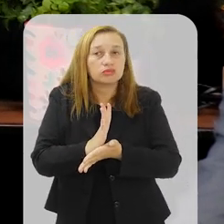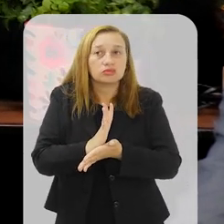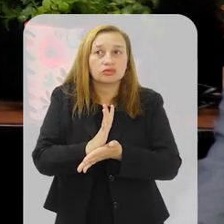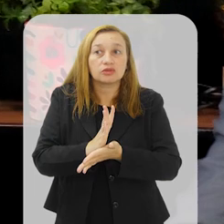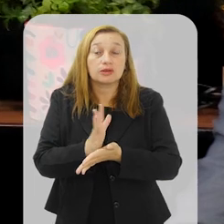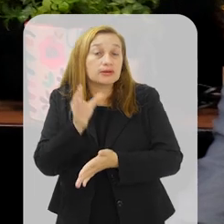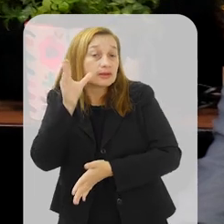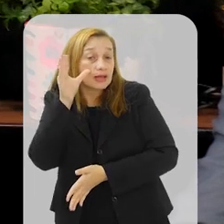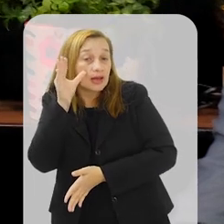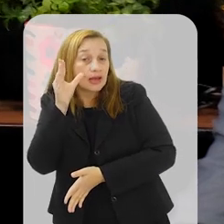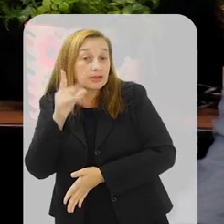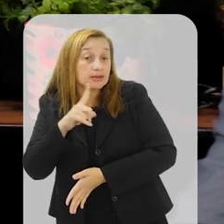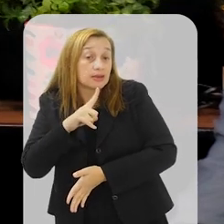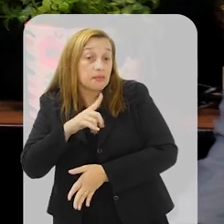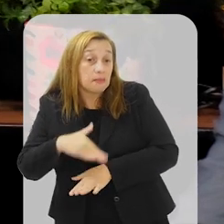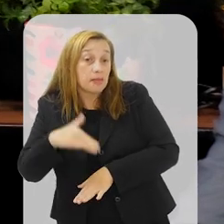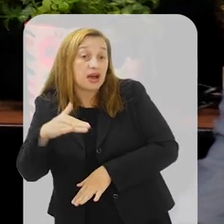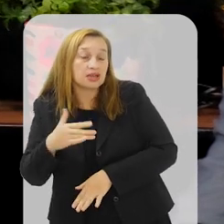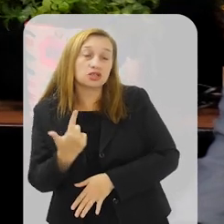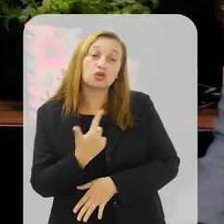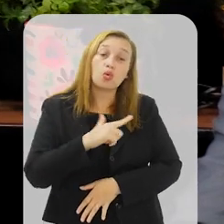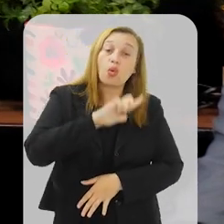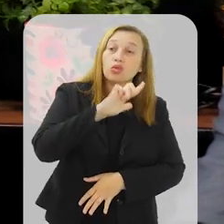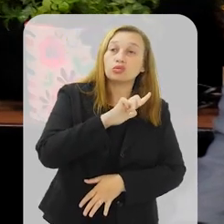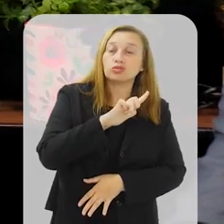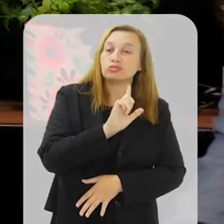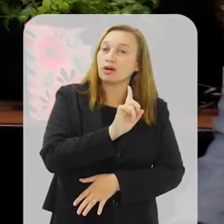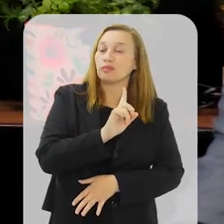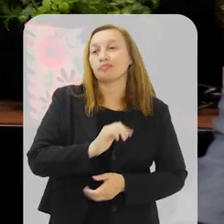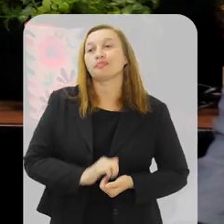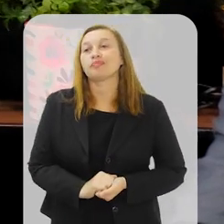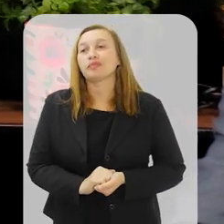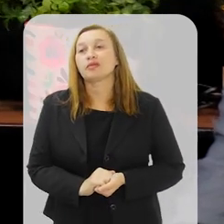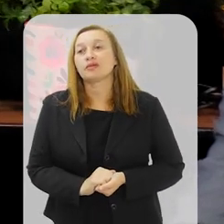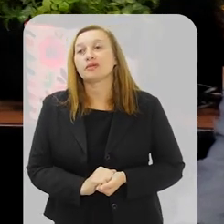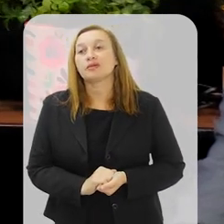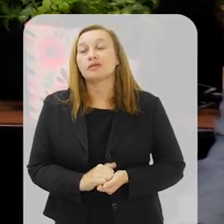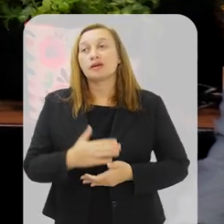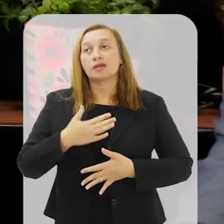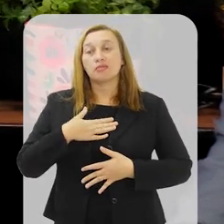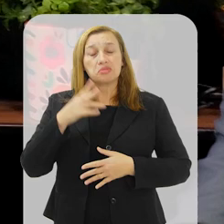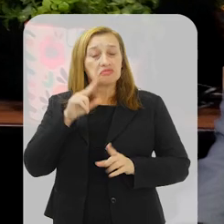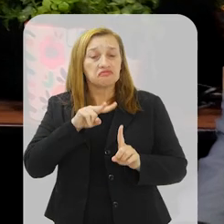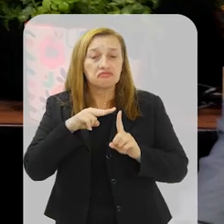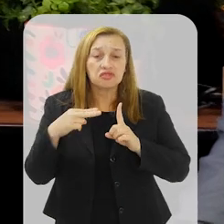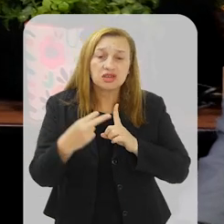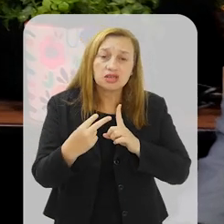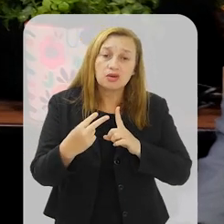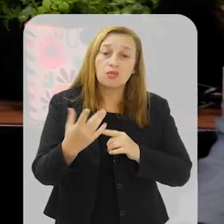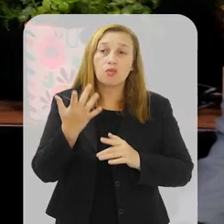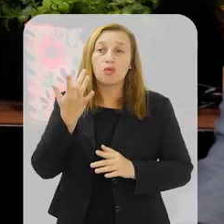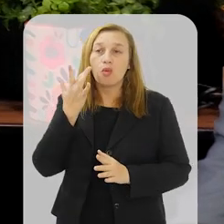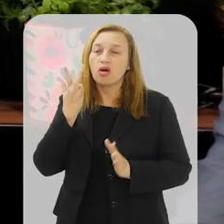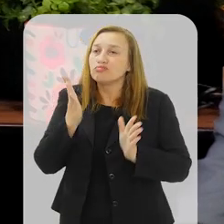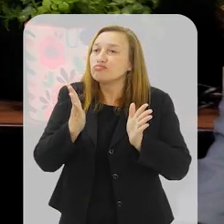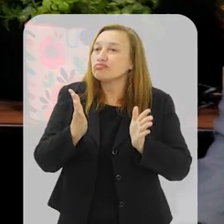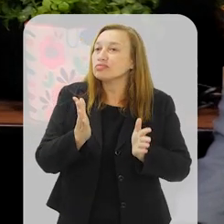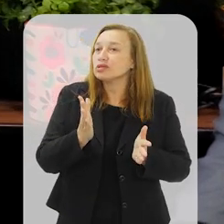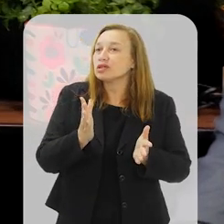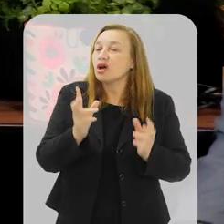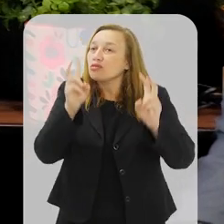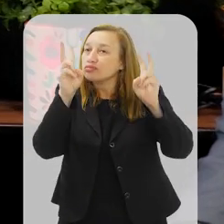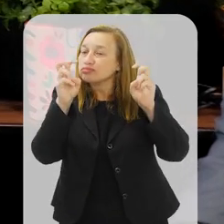desperta em maior interesse maior adesão e outros talvez não ah na minha leitura eu acho que hoje provavelmente